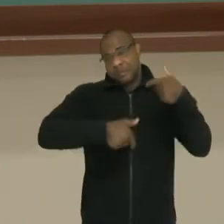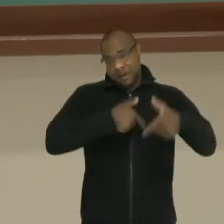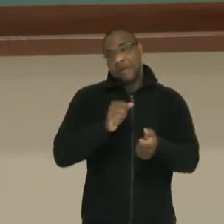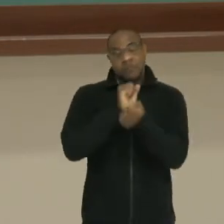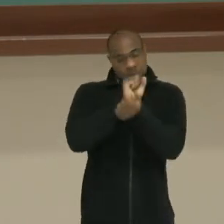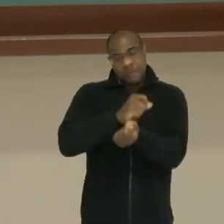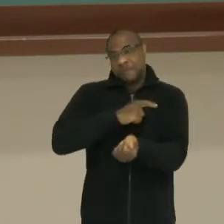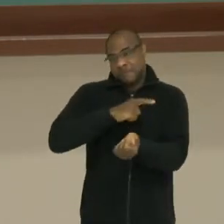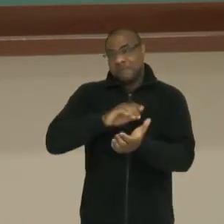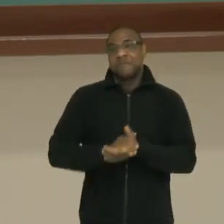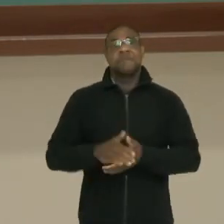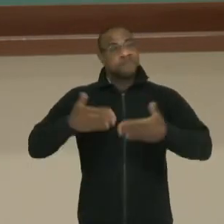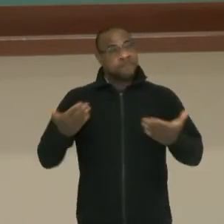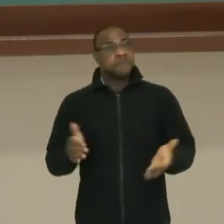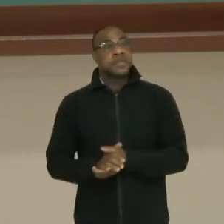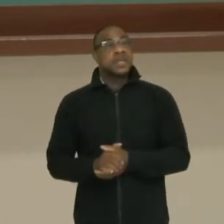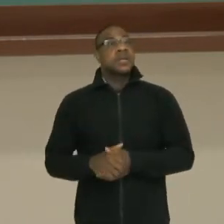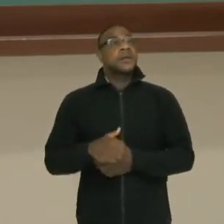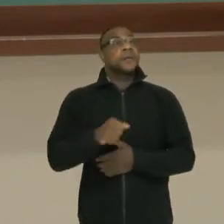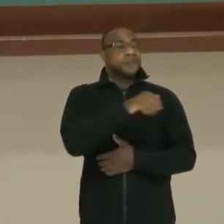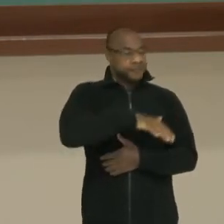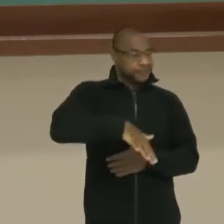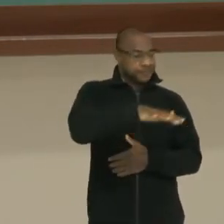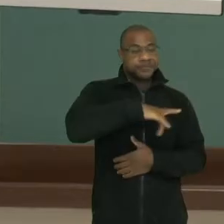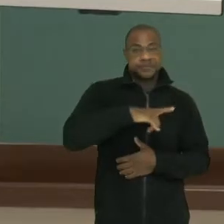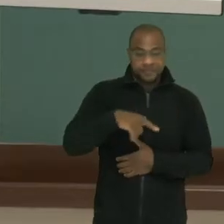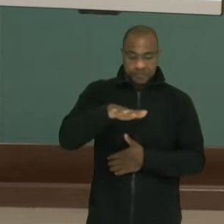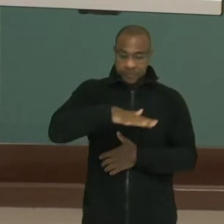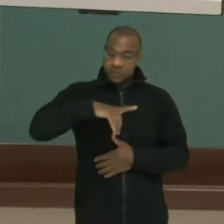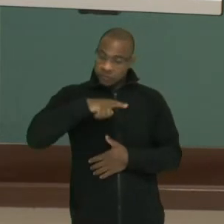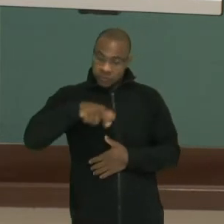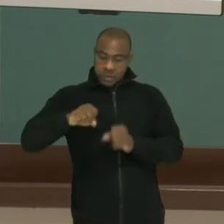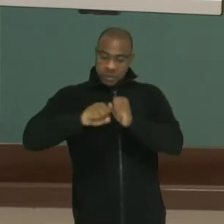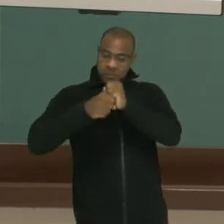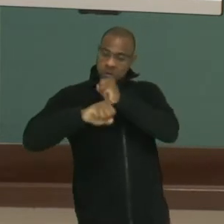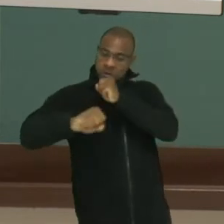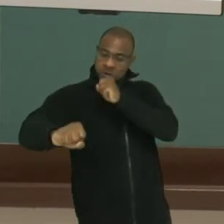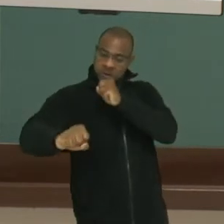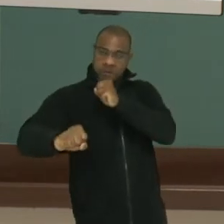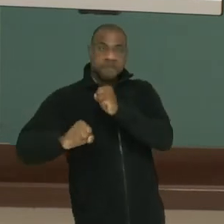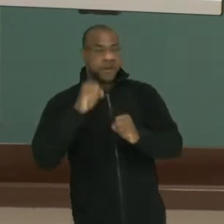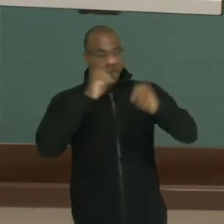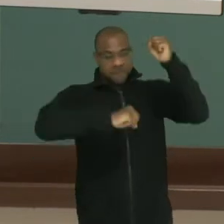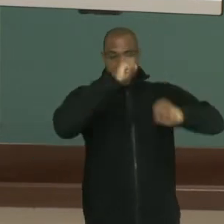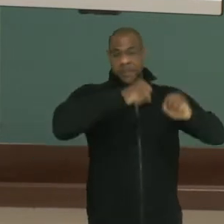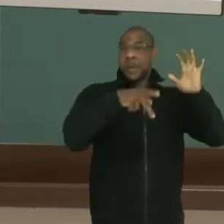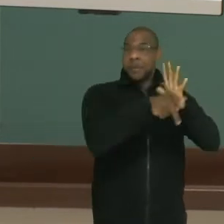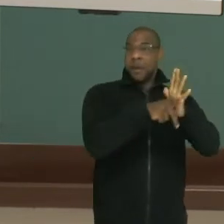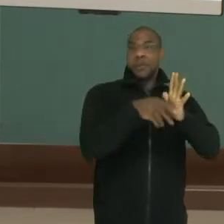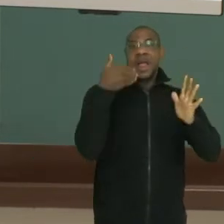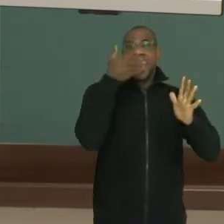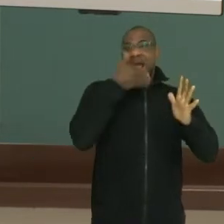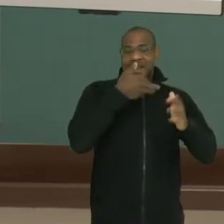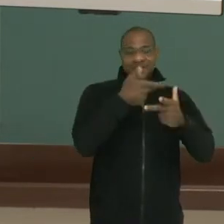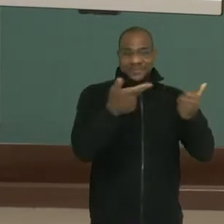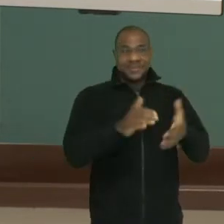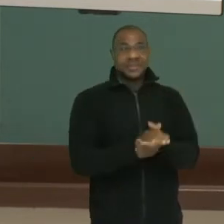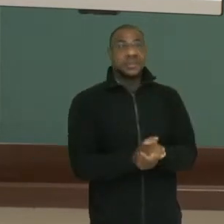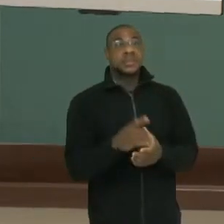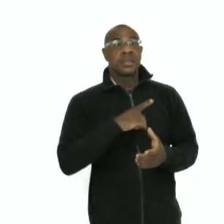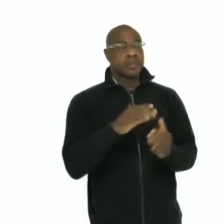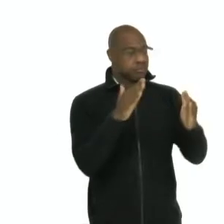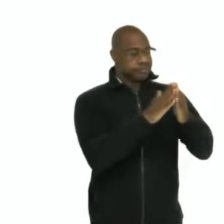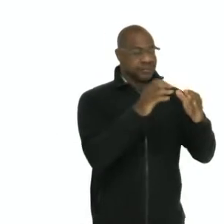nessa propriedade tinha então o canavial, né? A moenda, a casa das caldeiras, né?